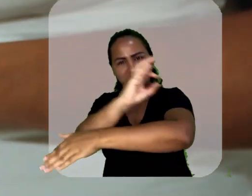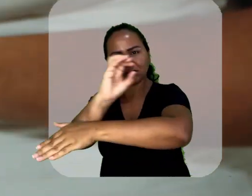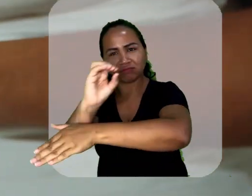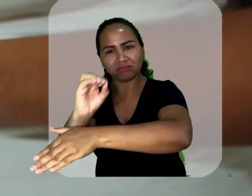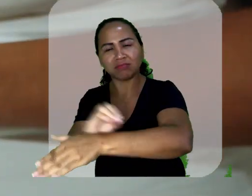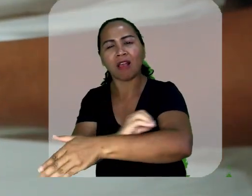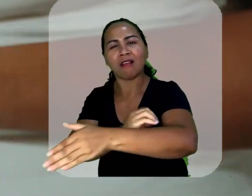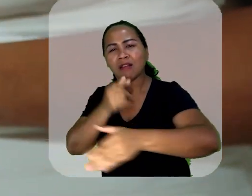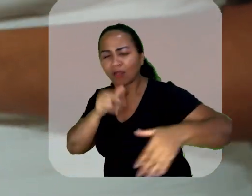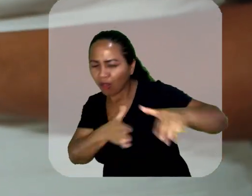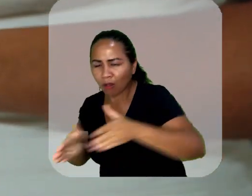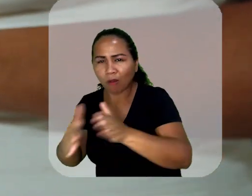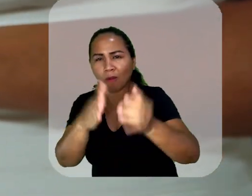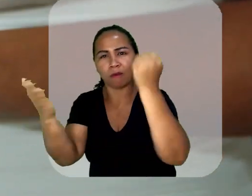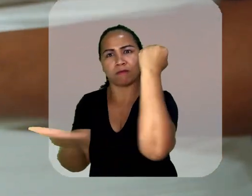salve o rio Madeira,